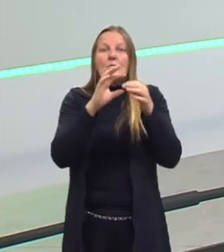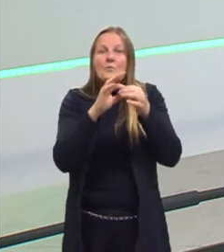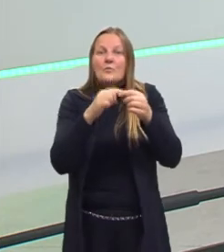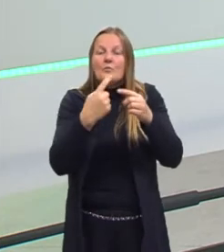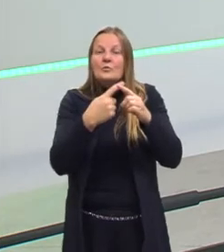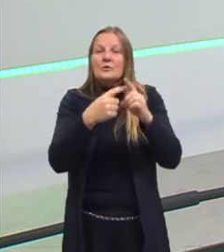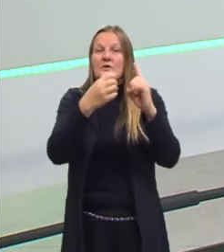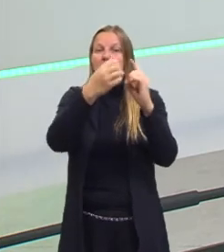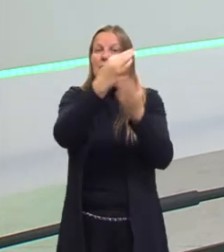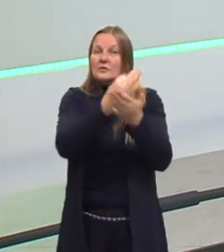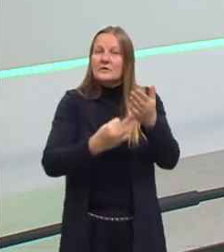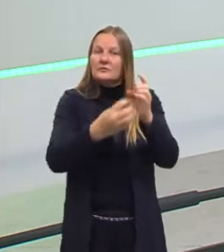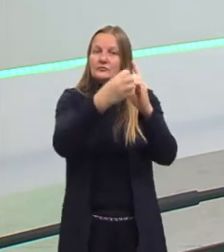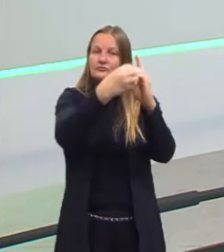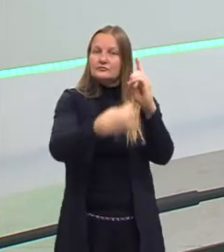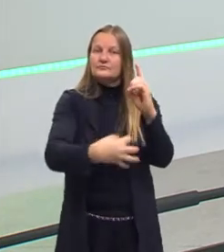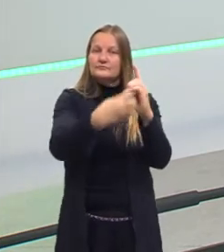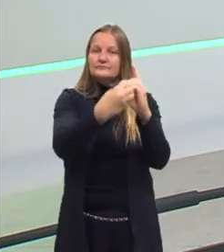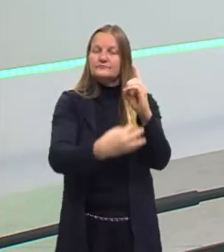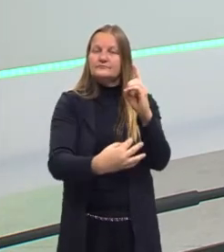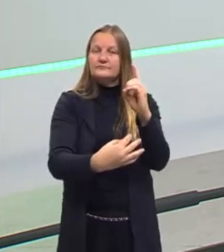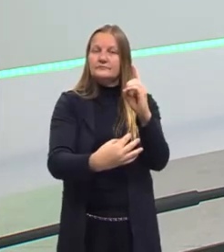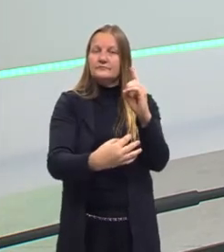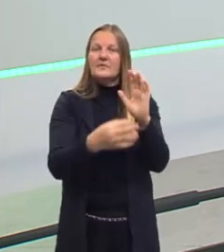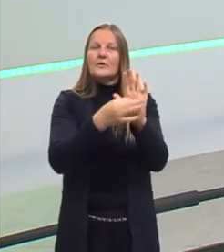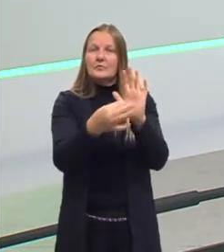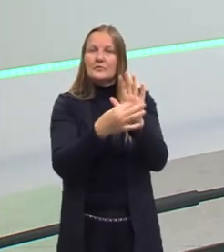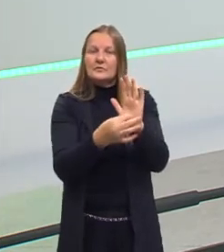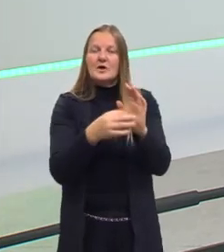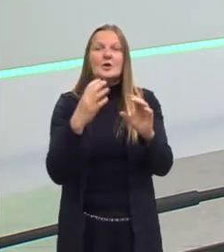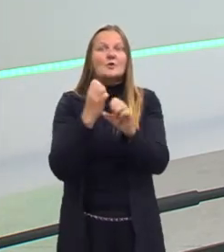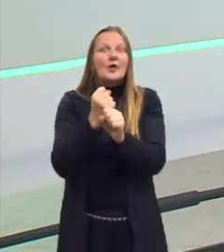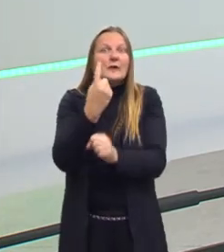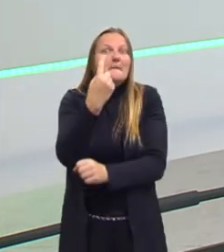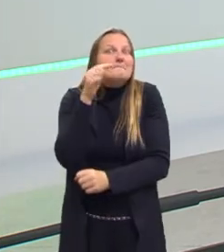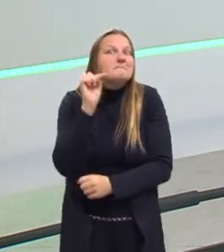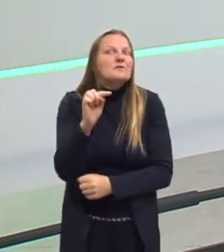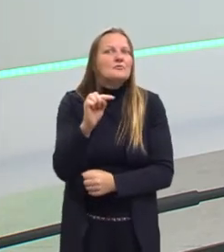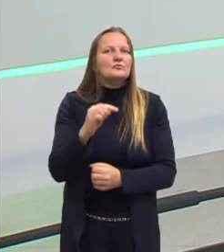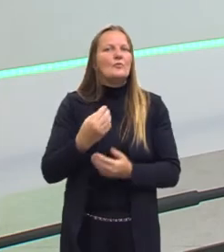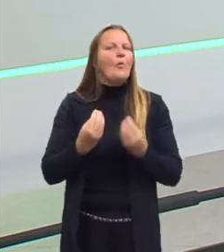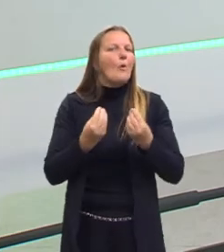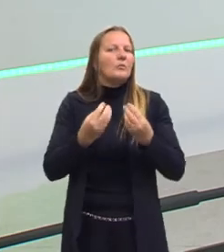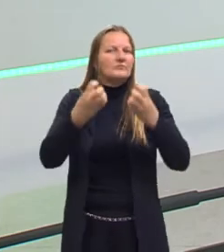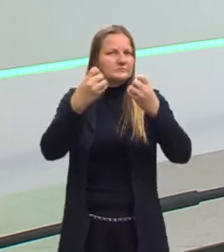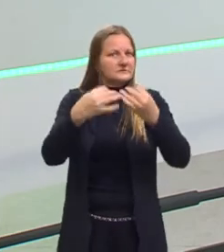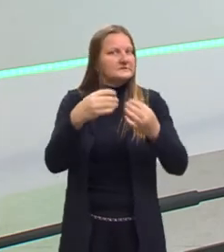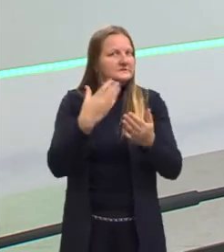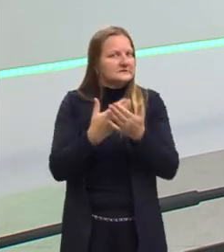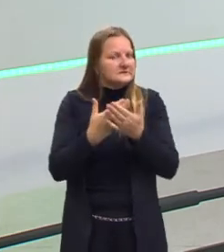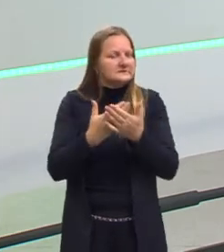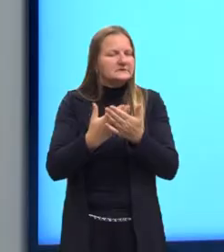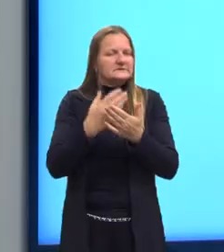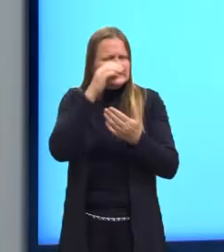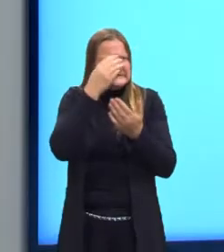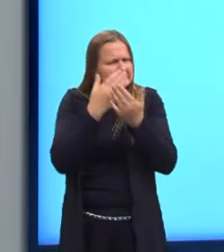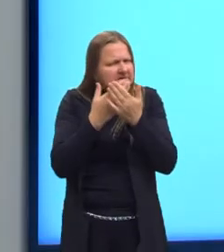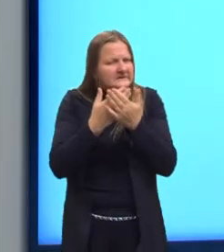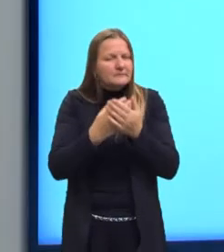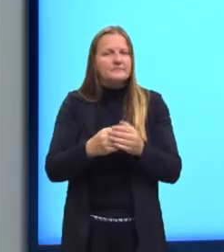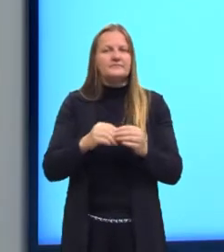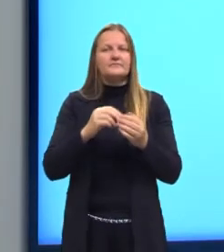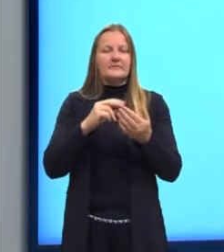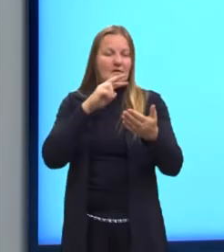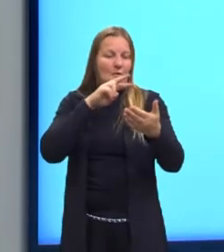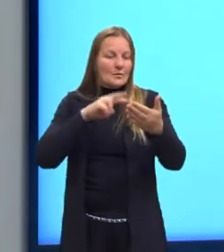dissertativo-argumentativo seja nota 1000 então a gente percebe que eu preciso interpretar o tema